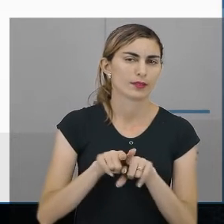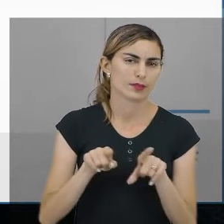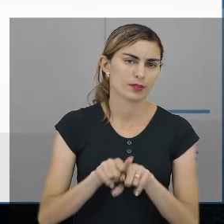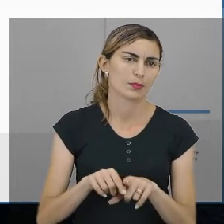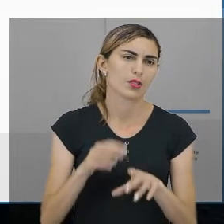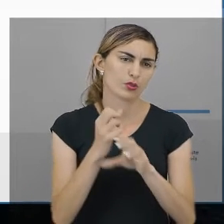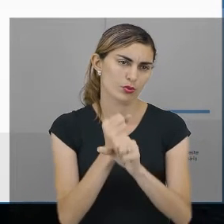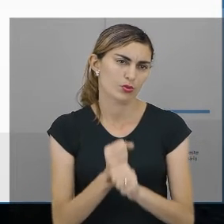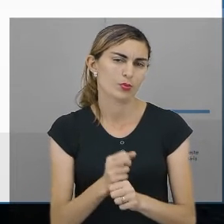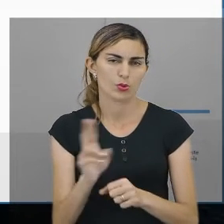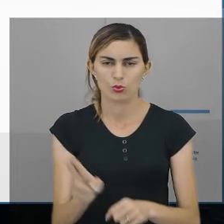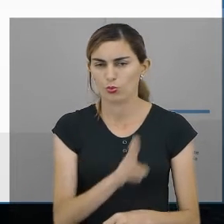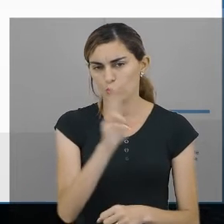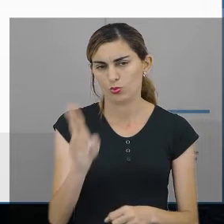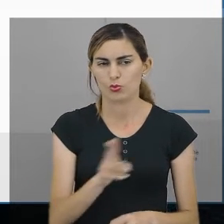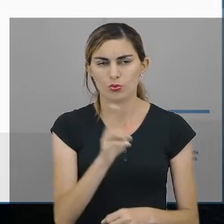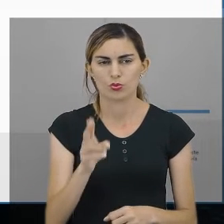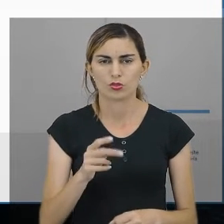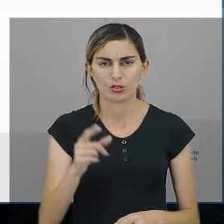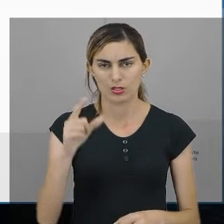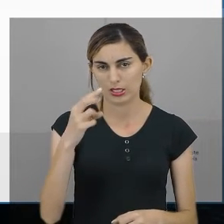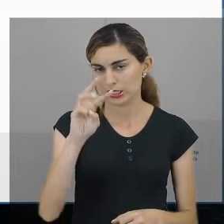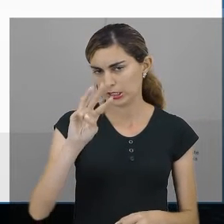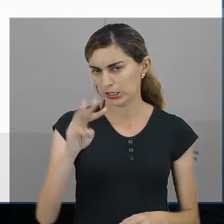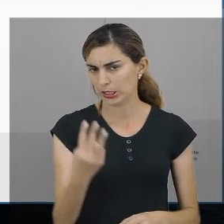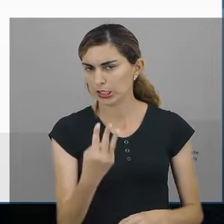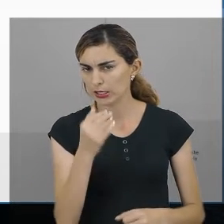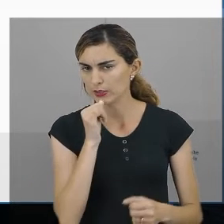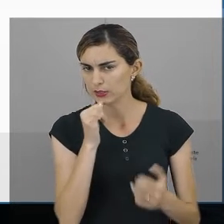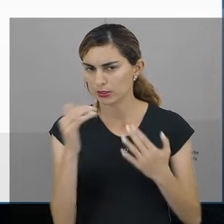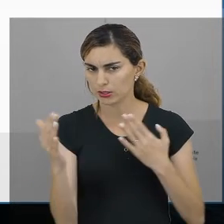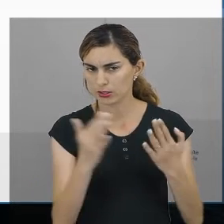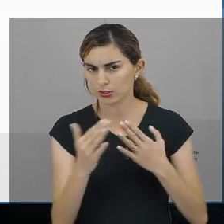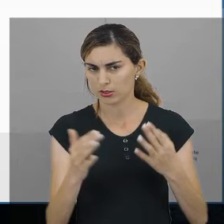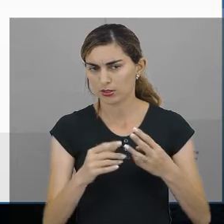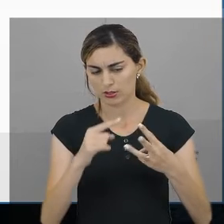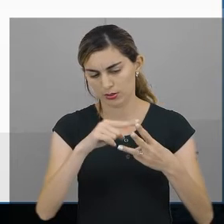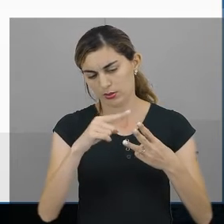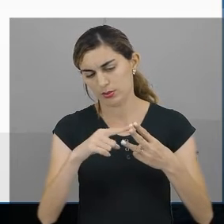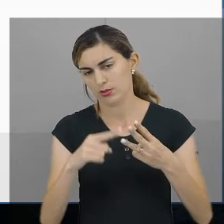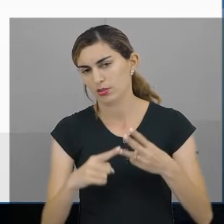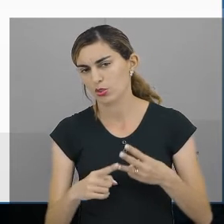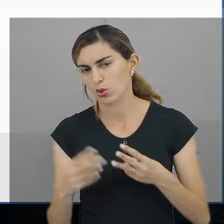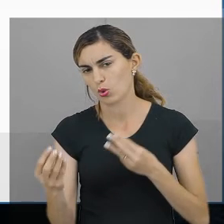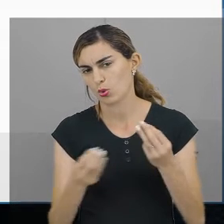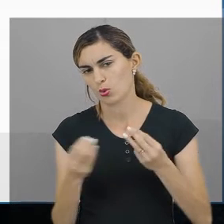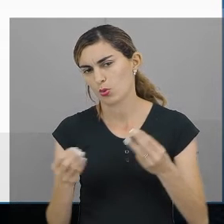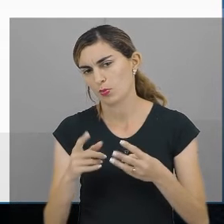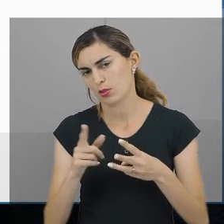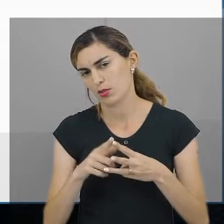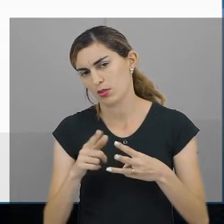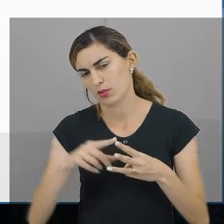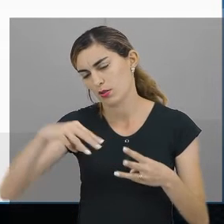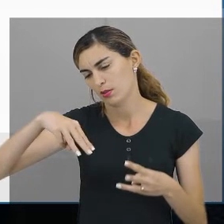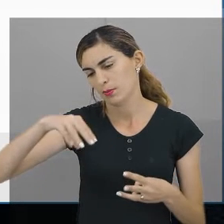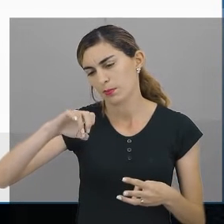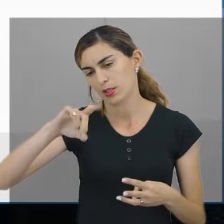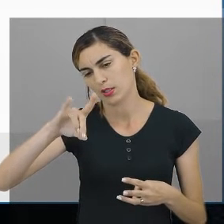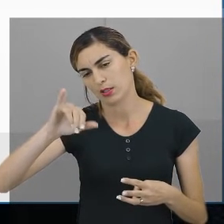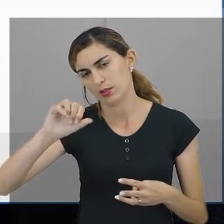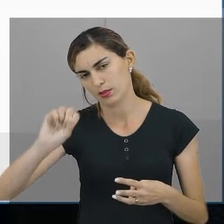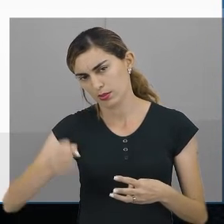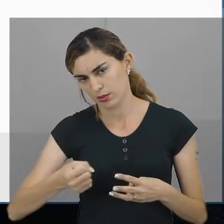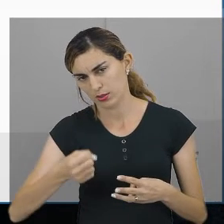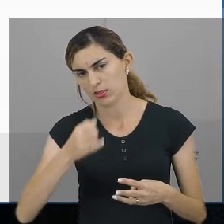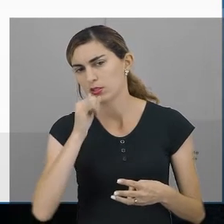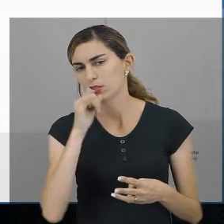utilizado. Então vamos pegar esses três exemplos e vamos ver como é que ele funciona. No exemplo médias,